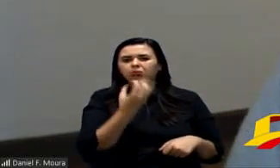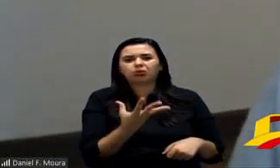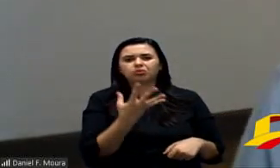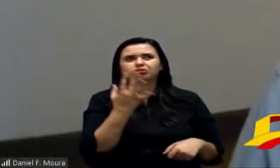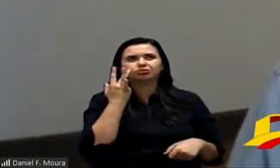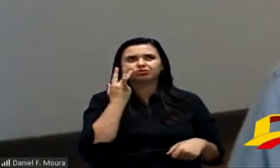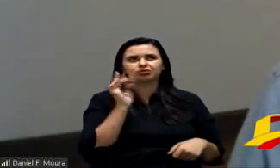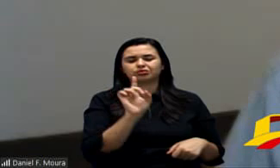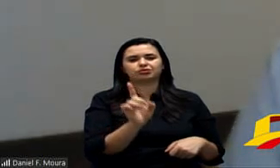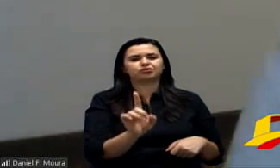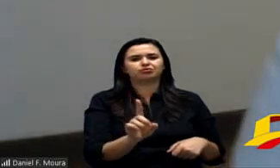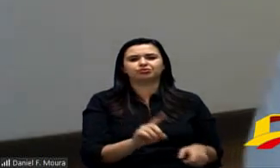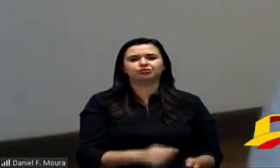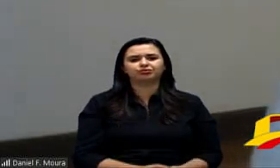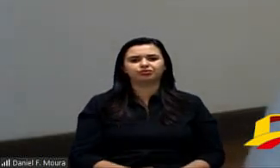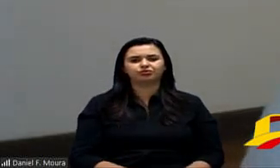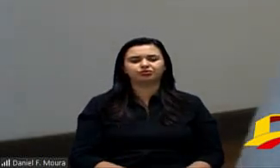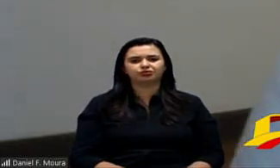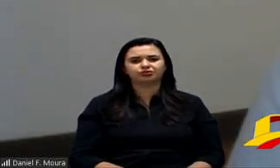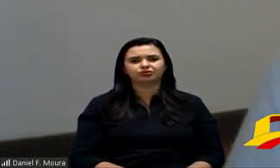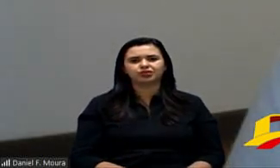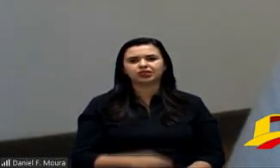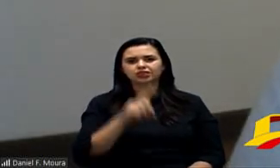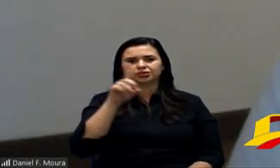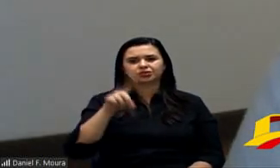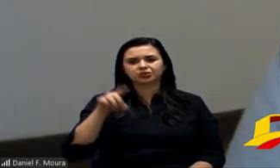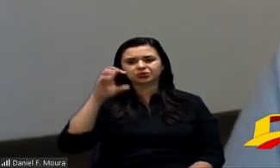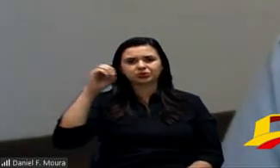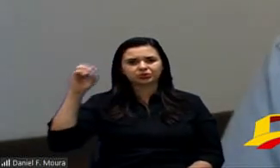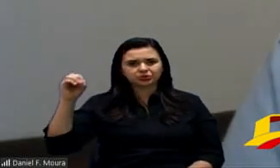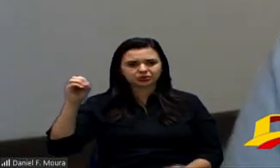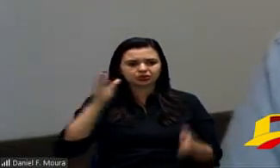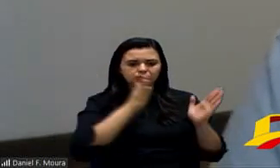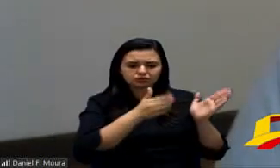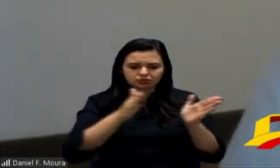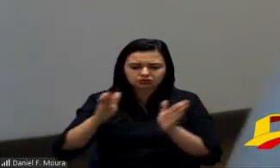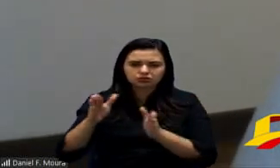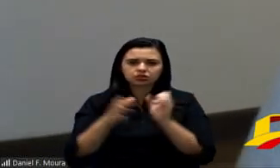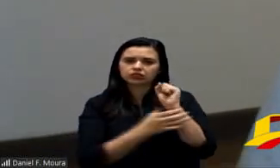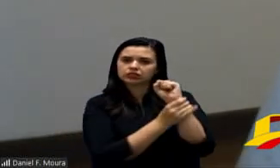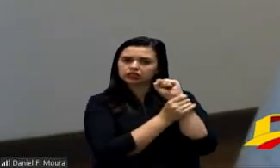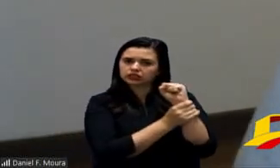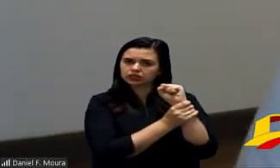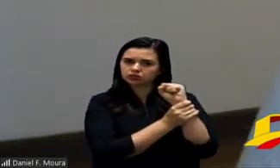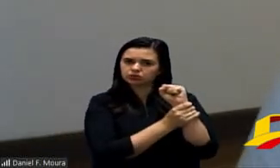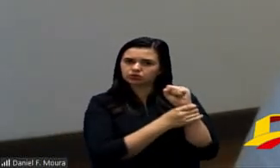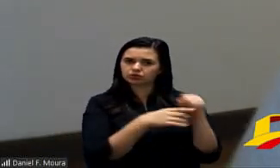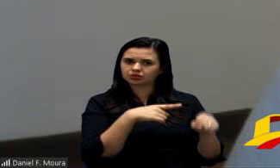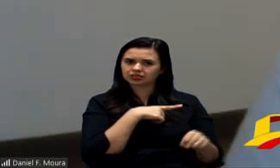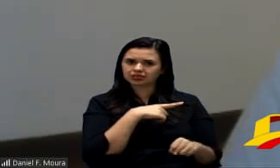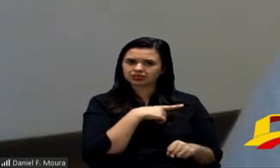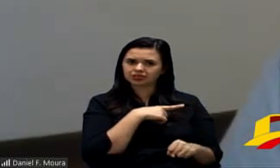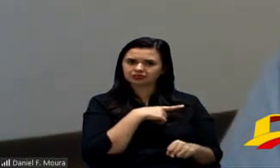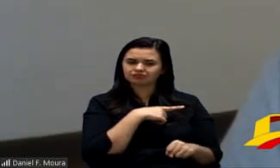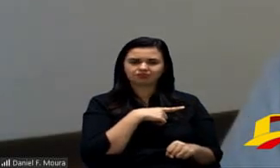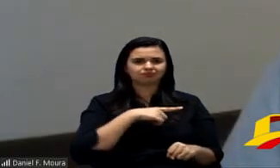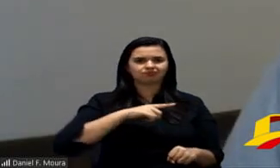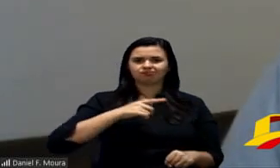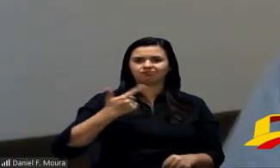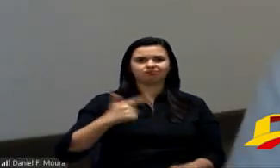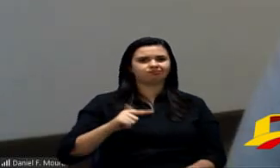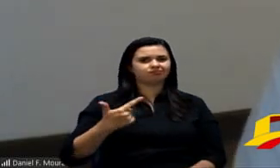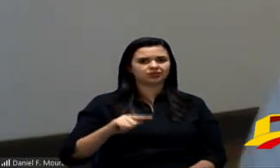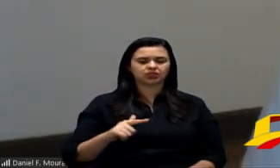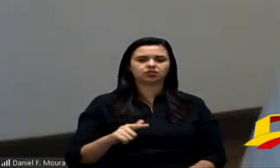concepção. O zoológico também não segue a instrução normativa em nível de segurança. Nível de segurança para elefantes é nível número 2. Tratador dentro